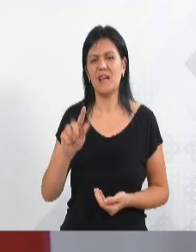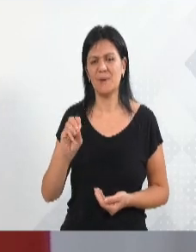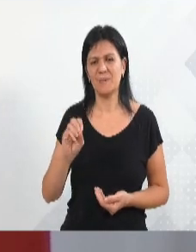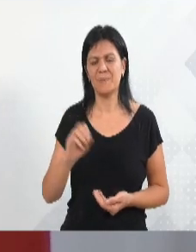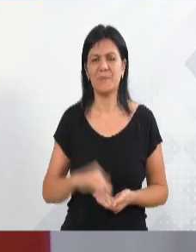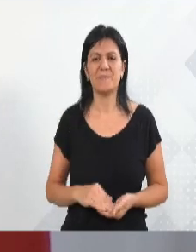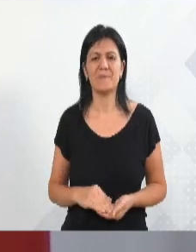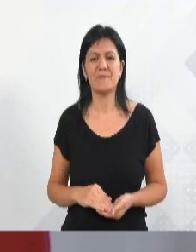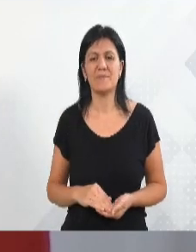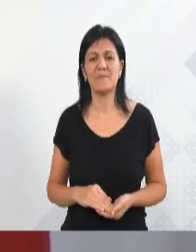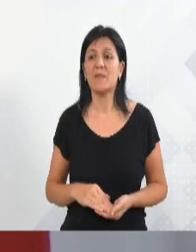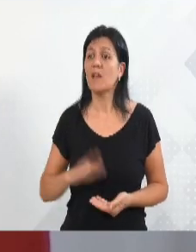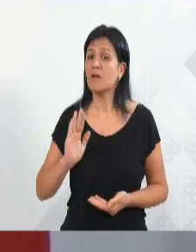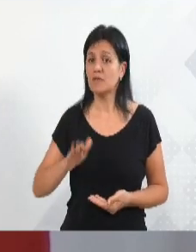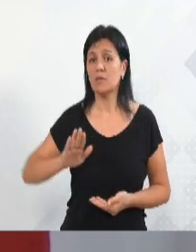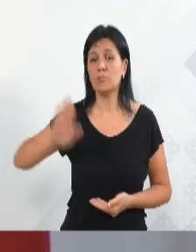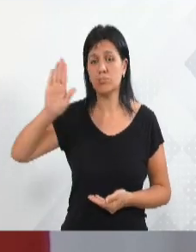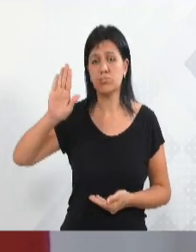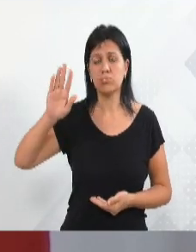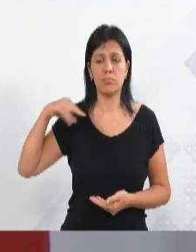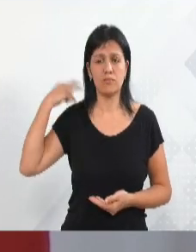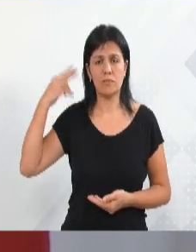Foi candidato a vereador em